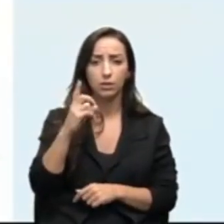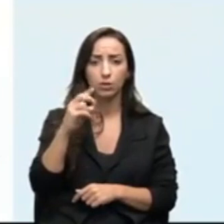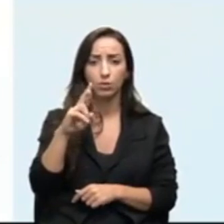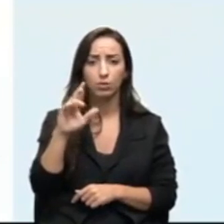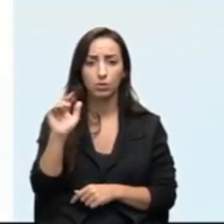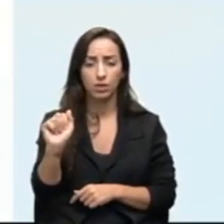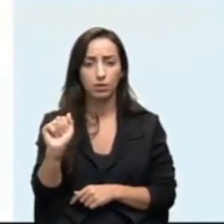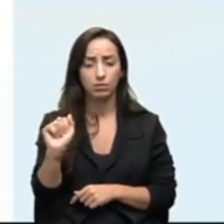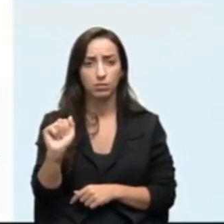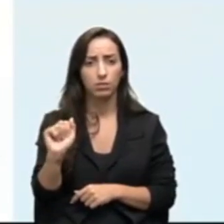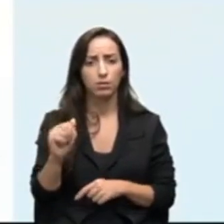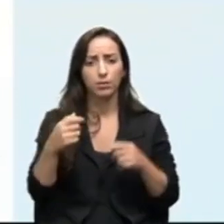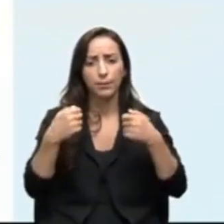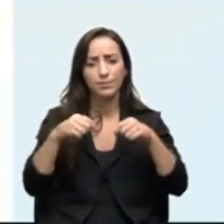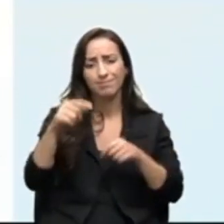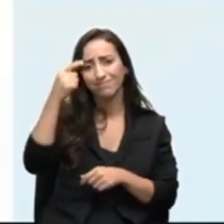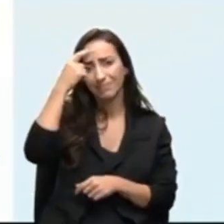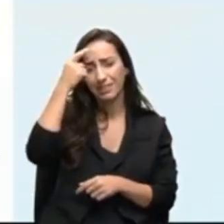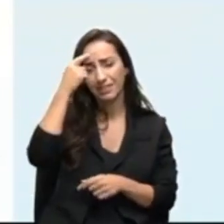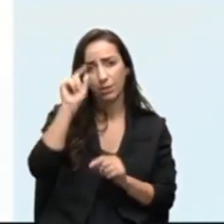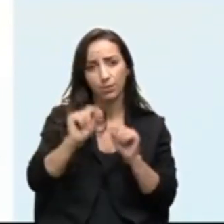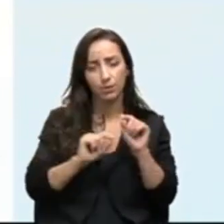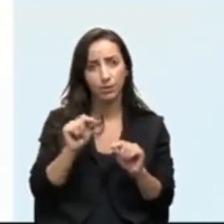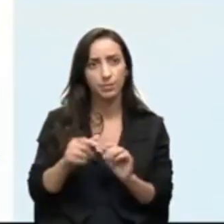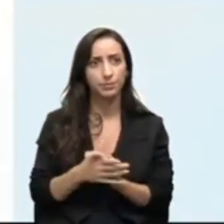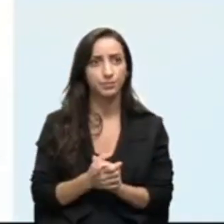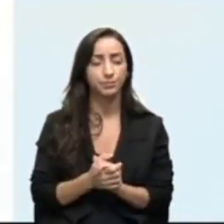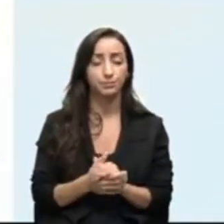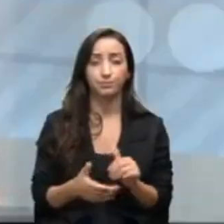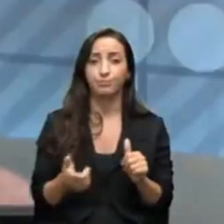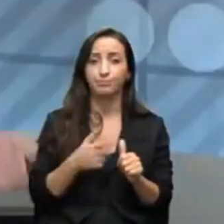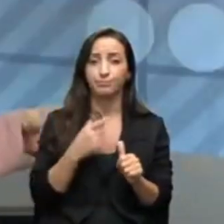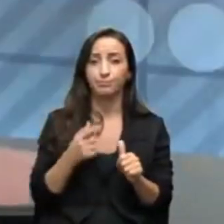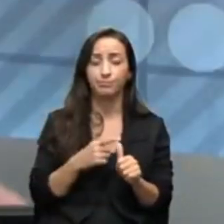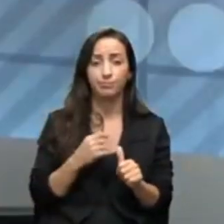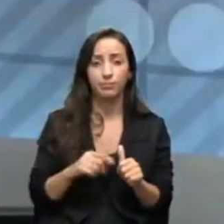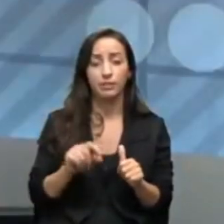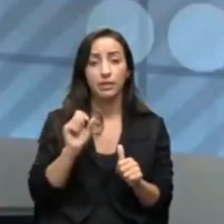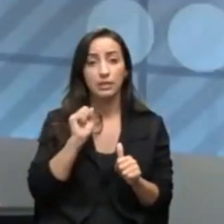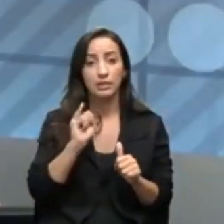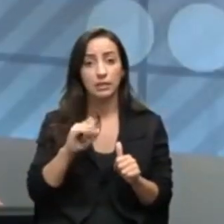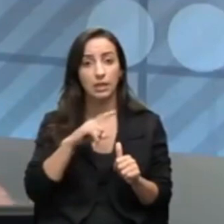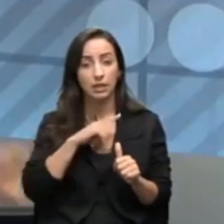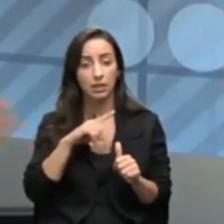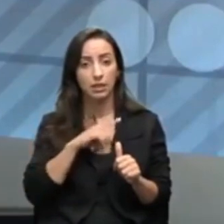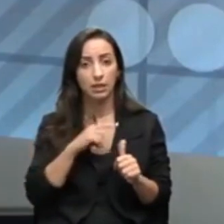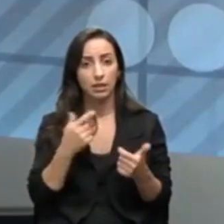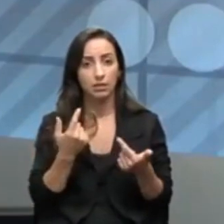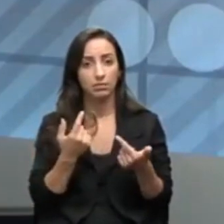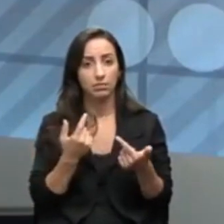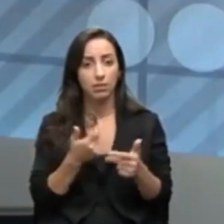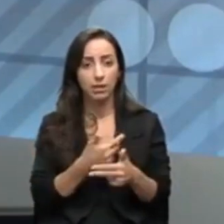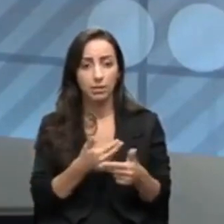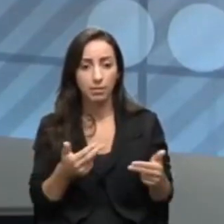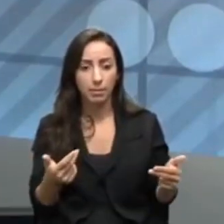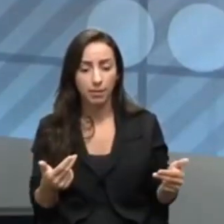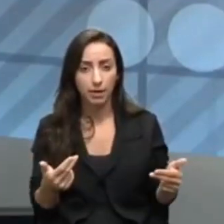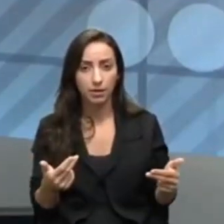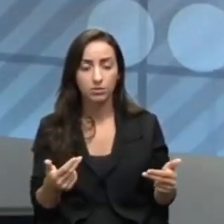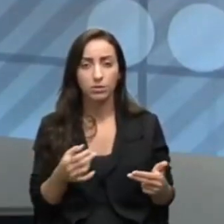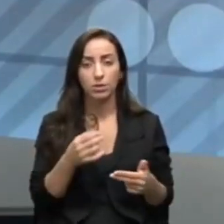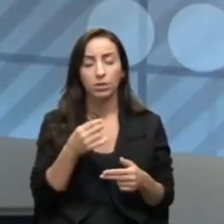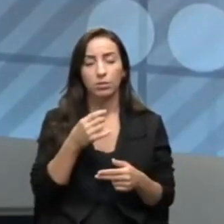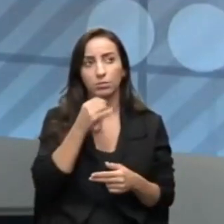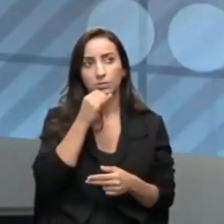conta para a escolha de armadura? Primeira coisa é se a gente tem equipamentos disponíveis na obra. O